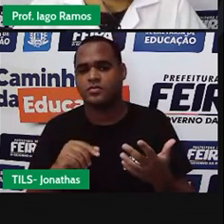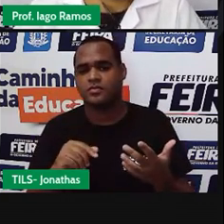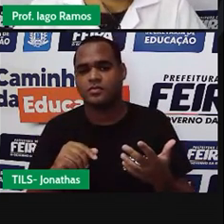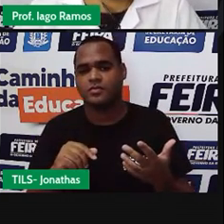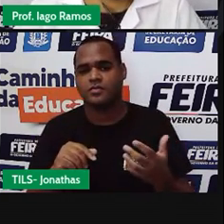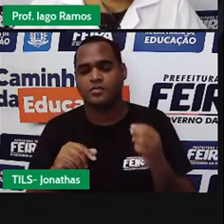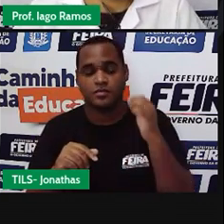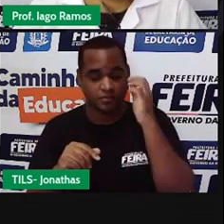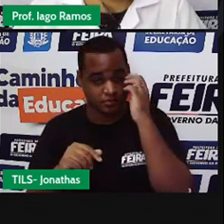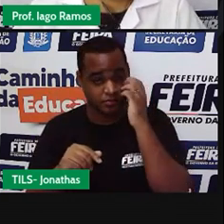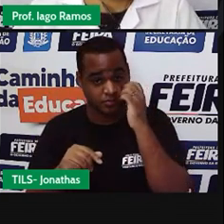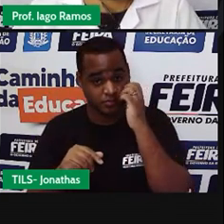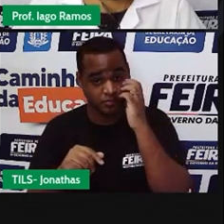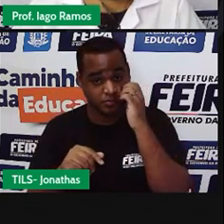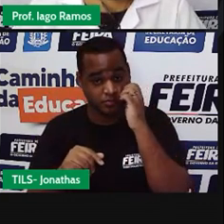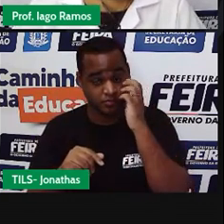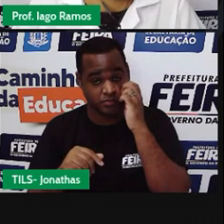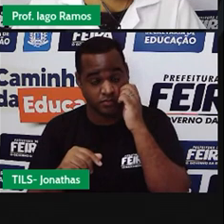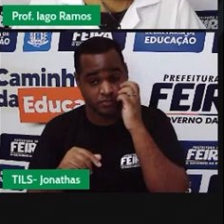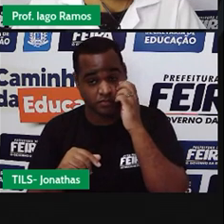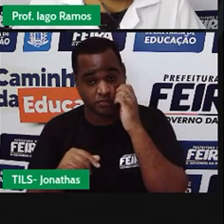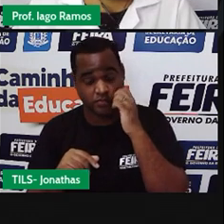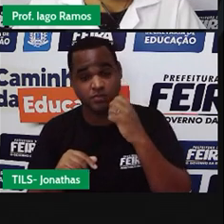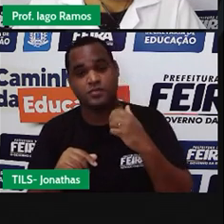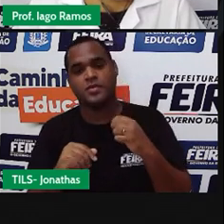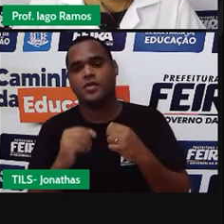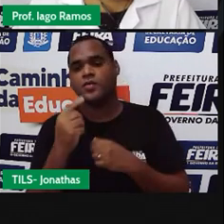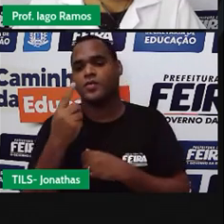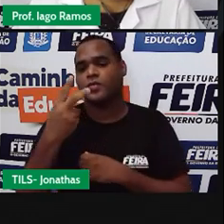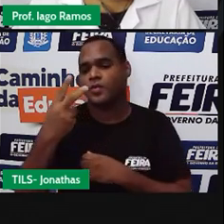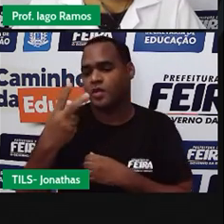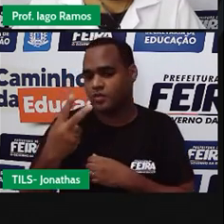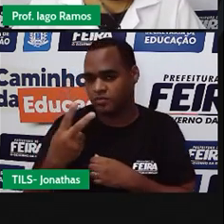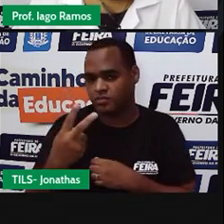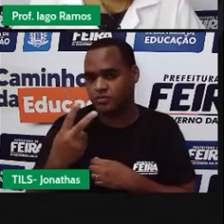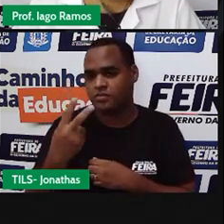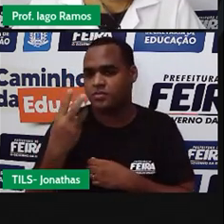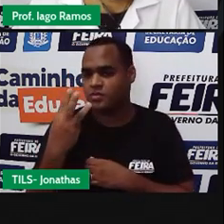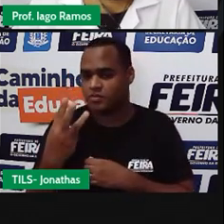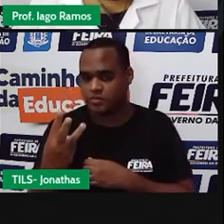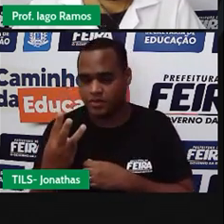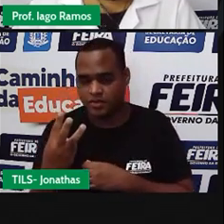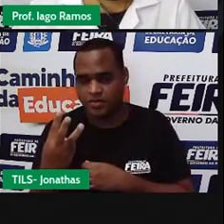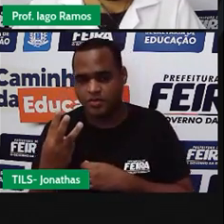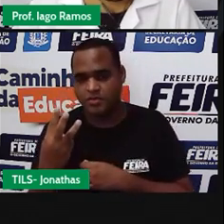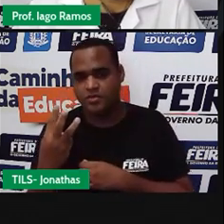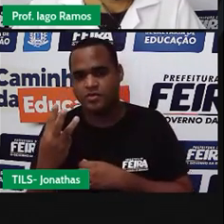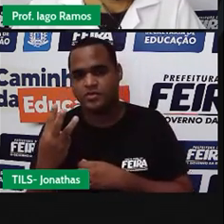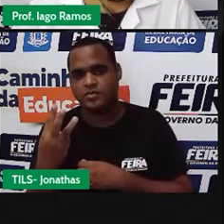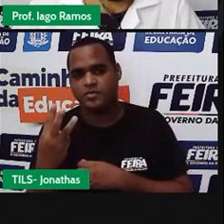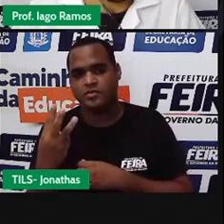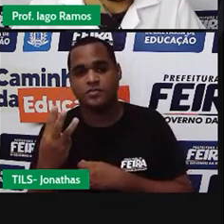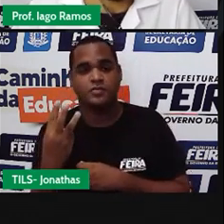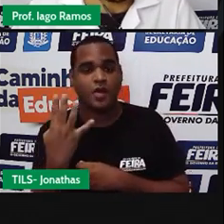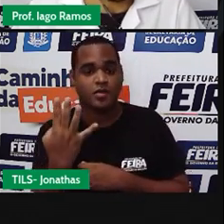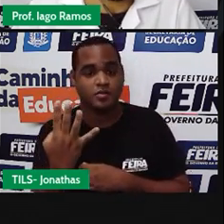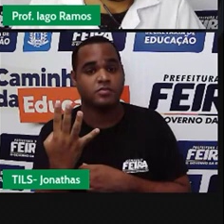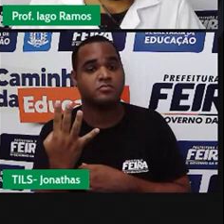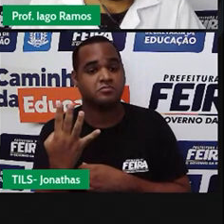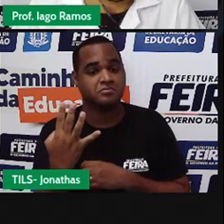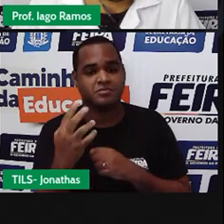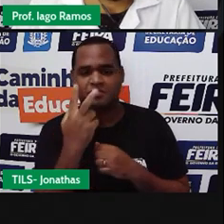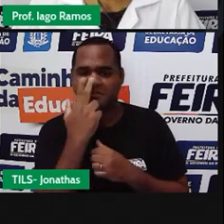você tá pensando ó um dois três quatro tá